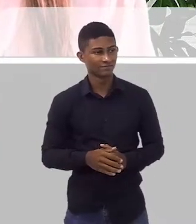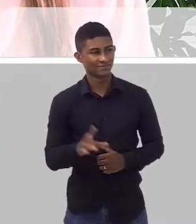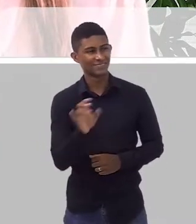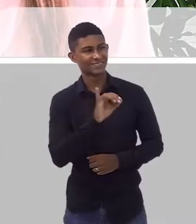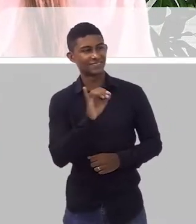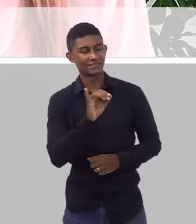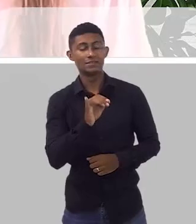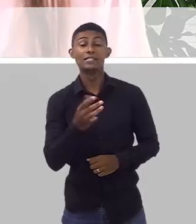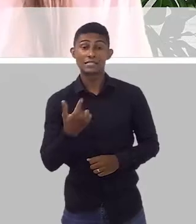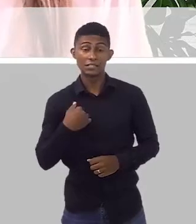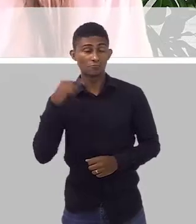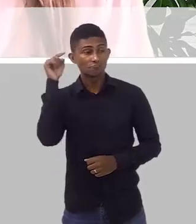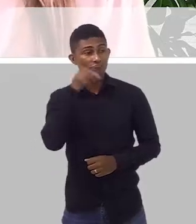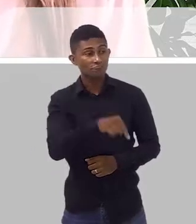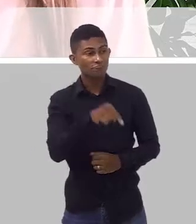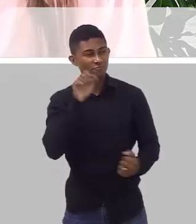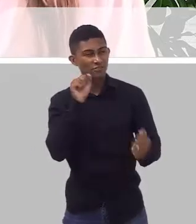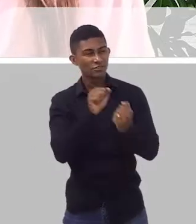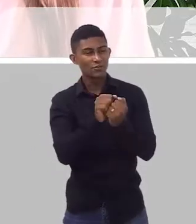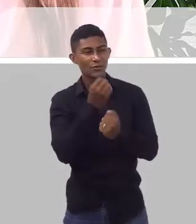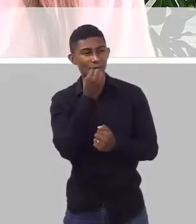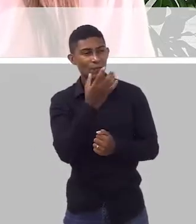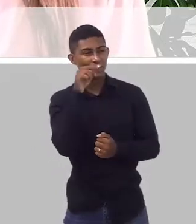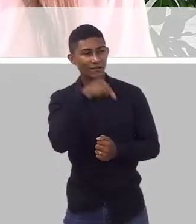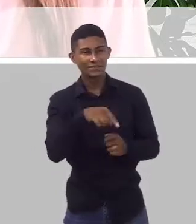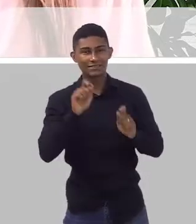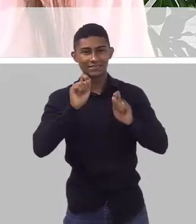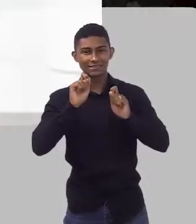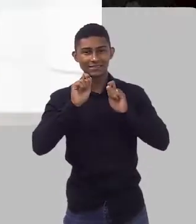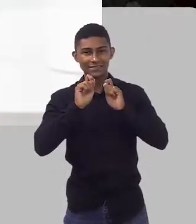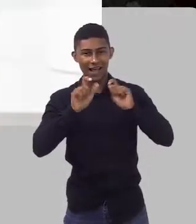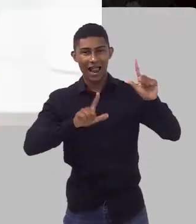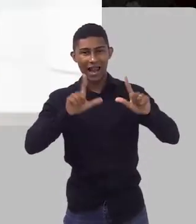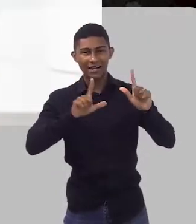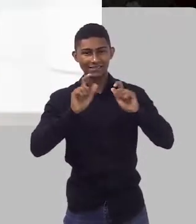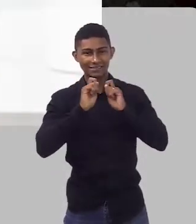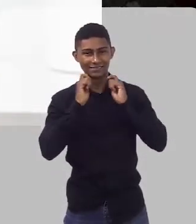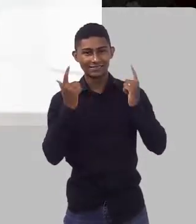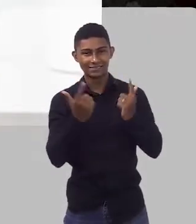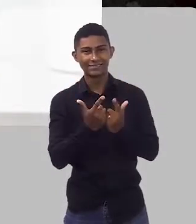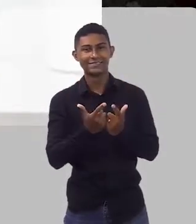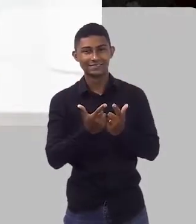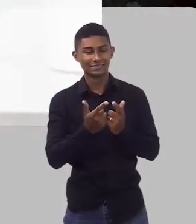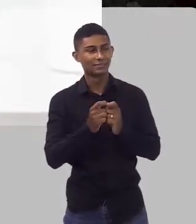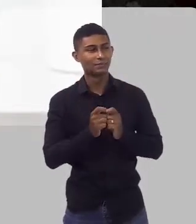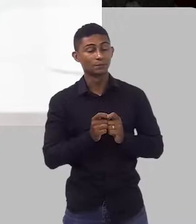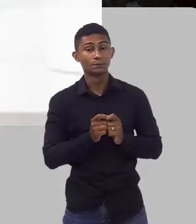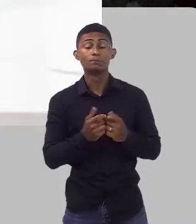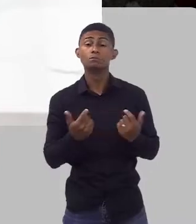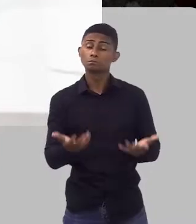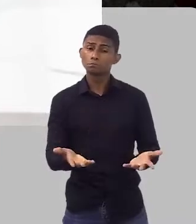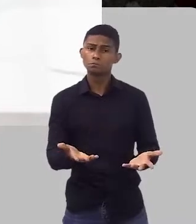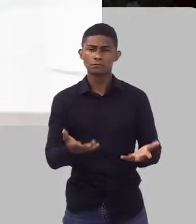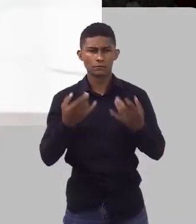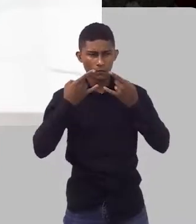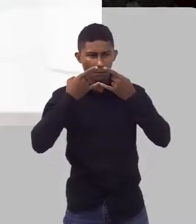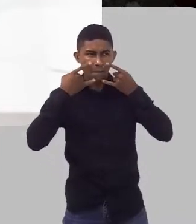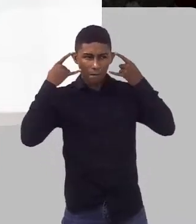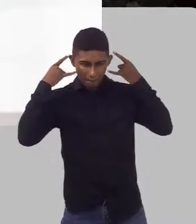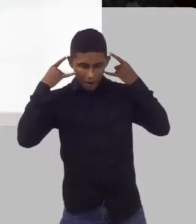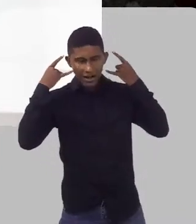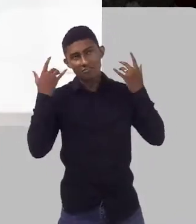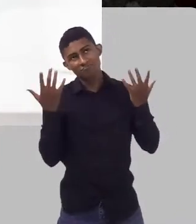Olá, Marcela, sempre um prazer estar com você aqui na TV Alert. Em relação às máscaras, Marcela, eu acho que nós